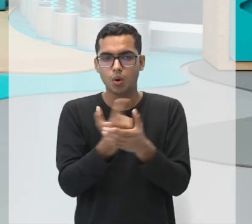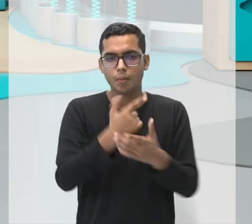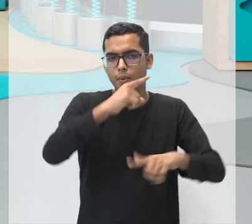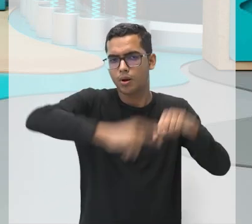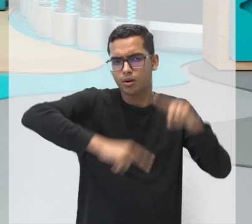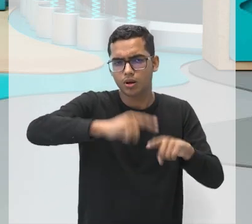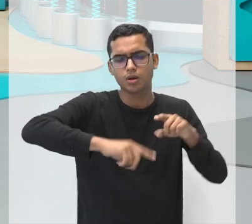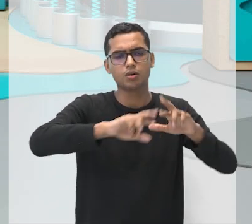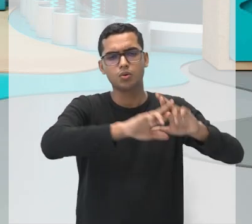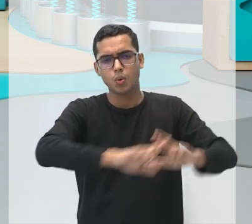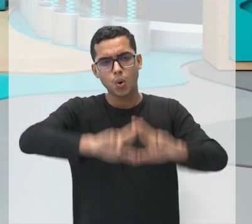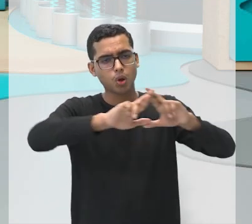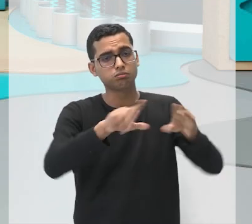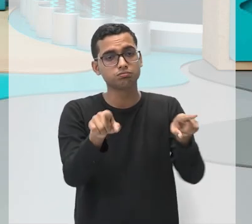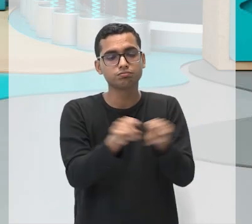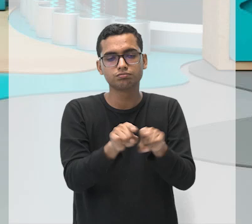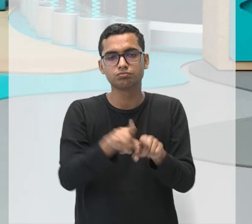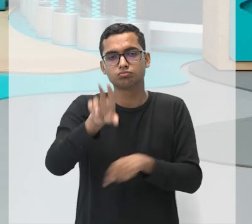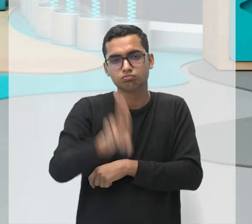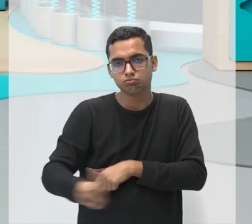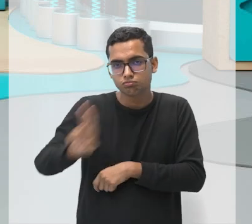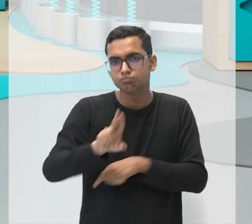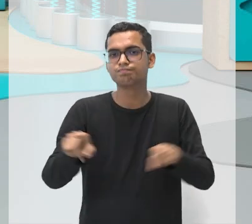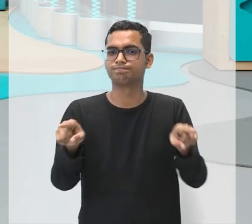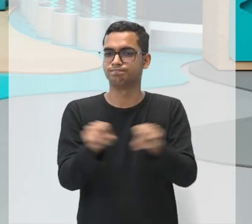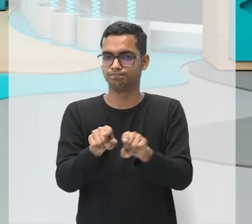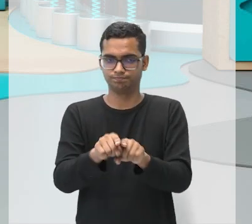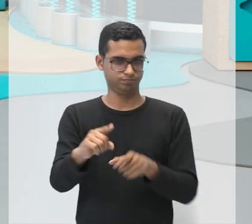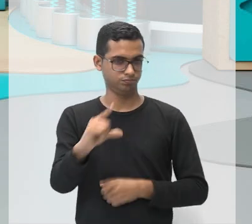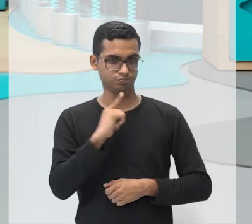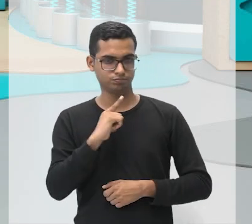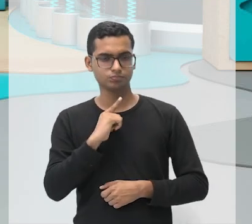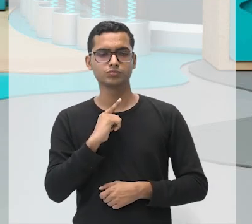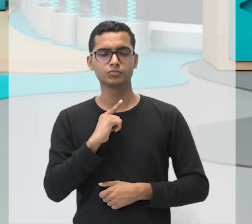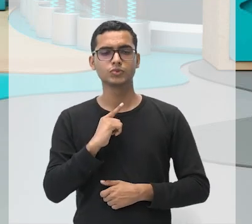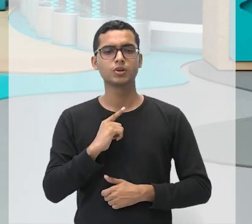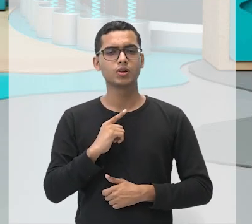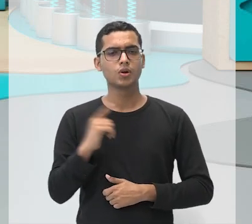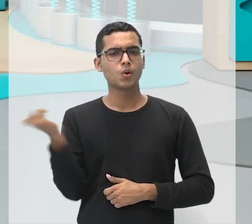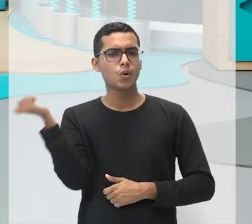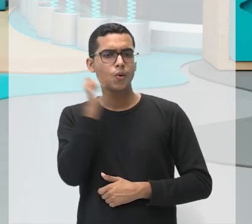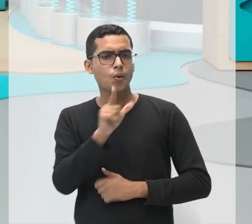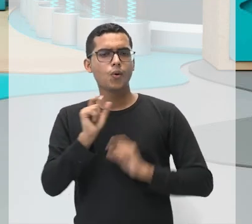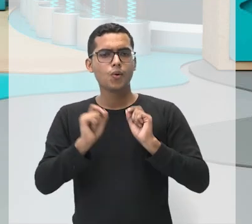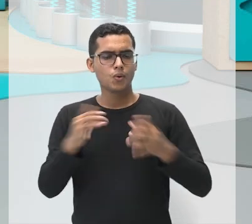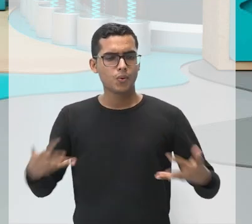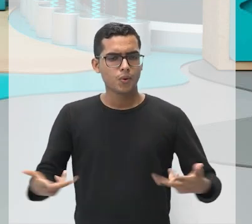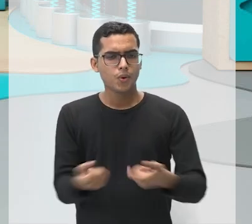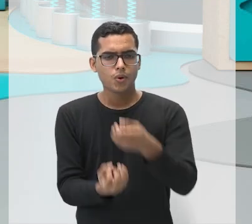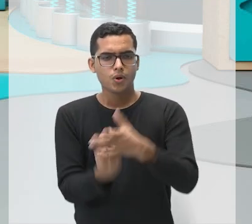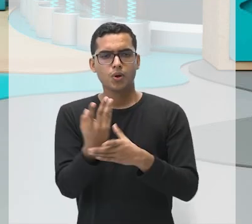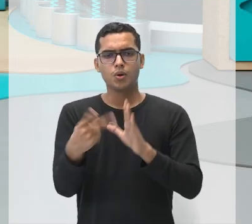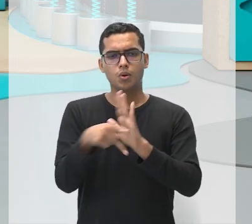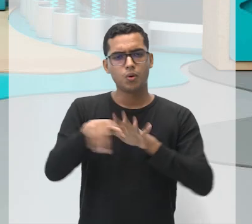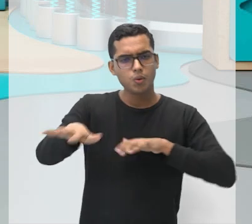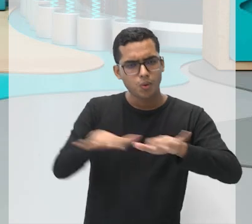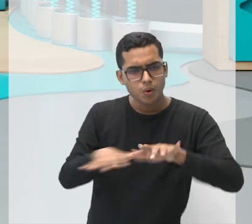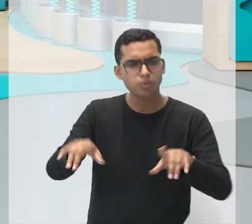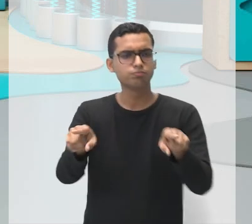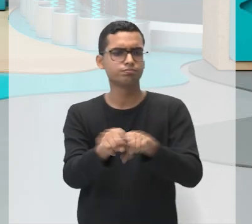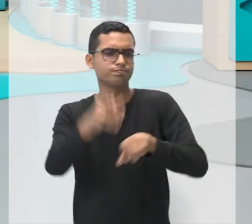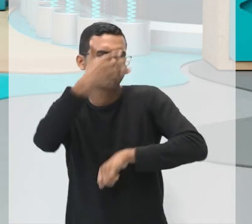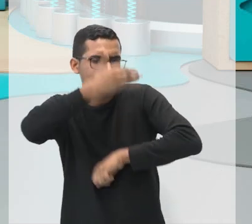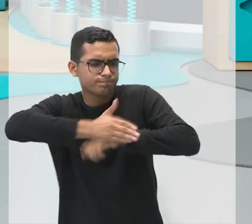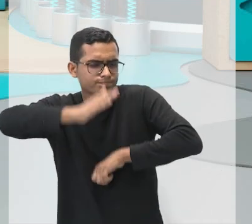custo e, claro, o uso de materiais recicláveis, né, de fácil construção ali, e principalmente pela riqueza